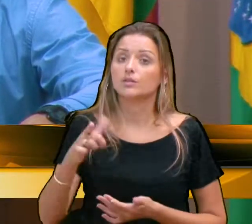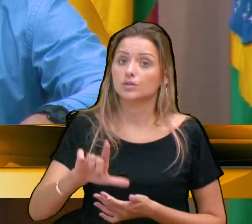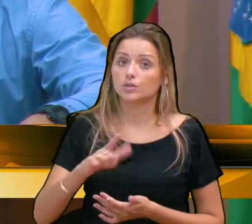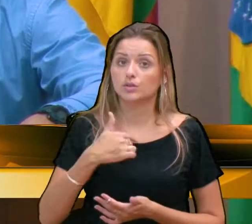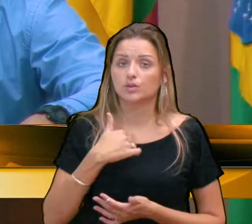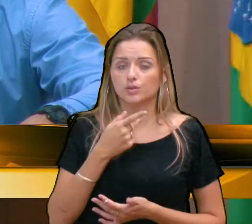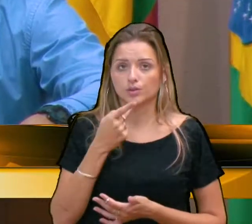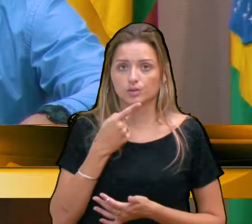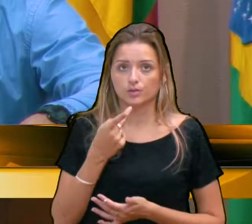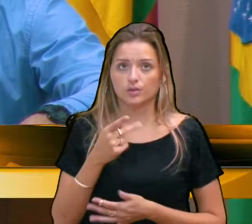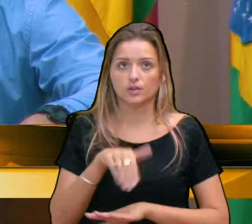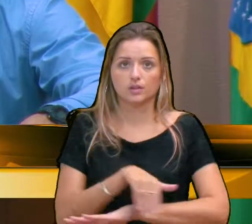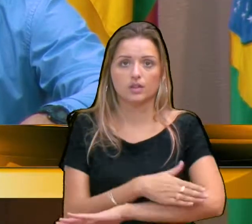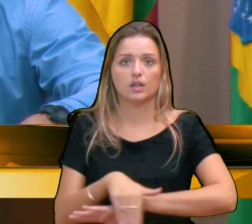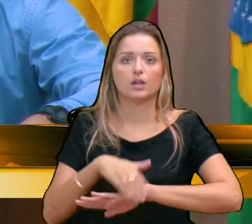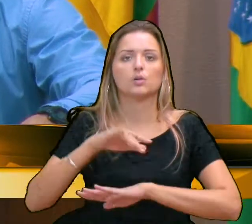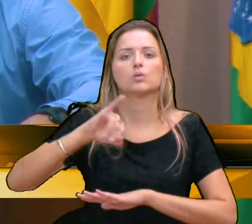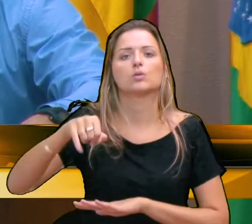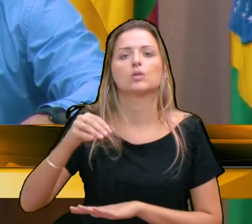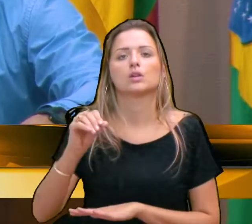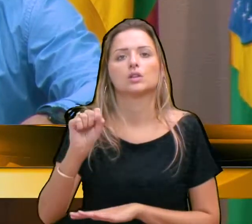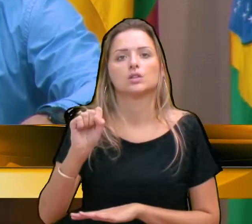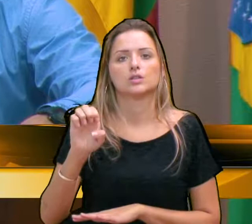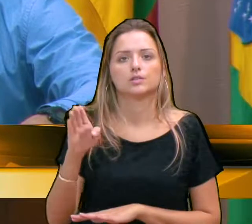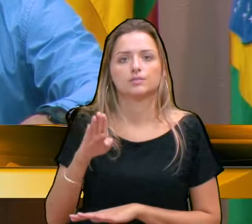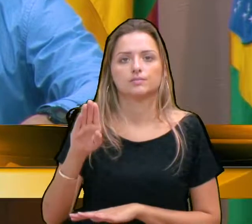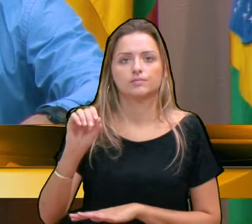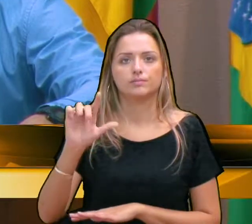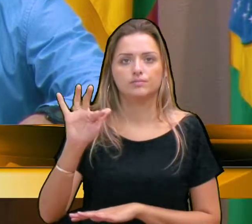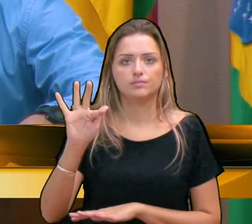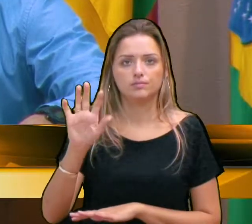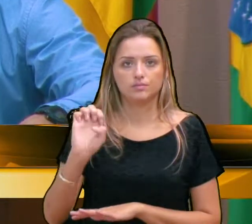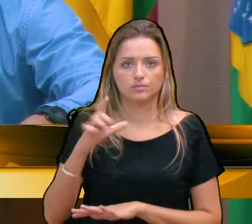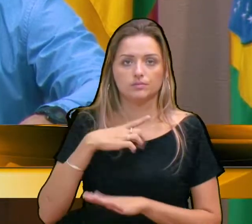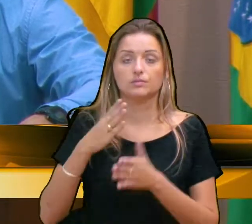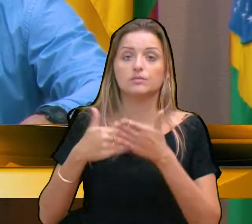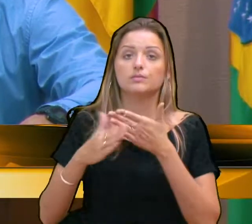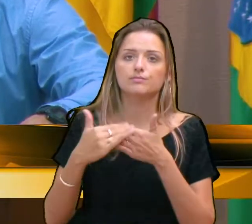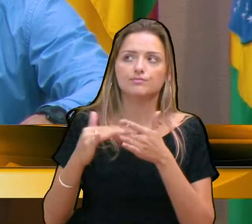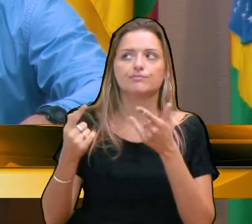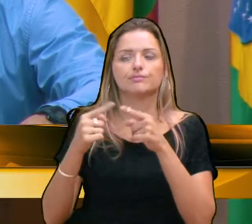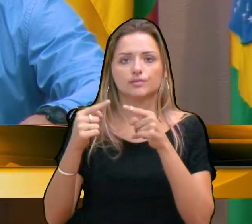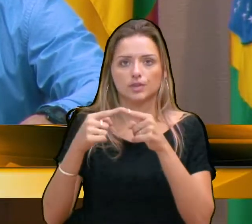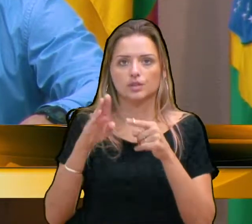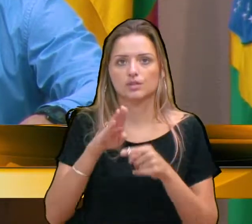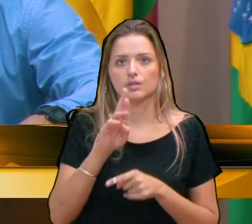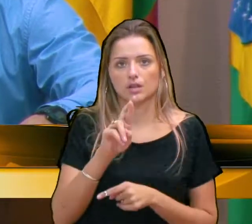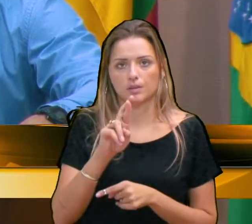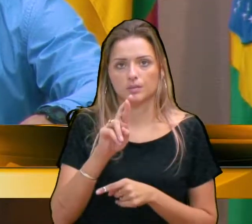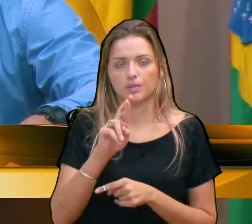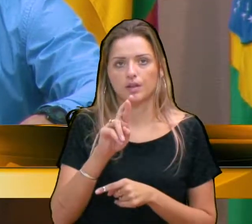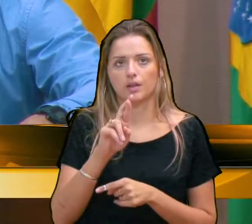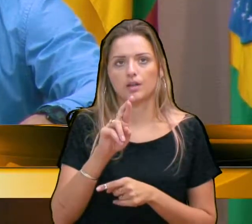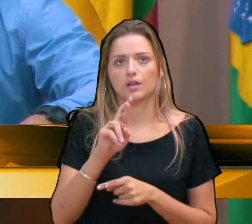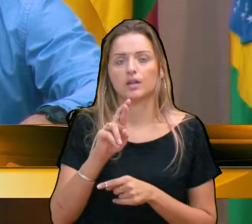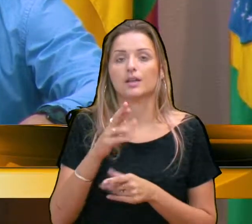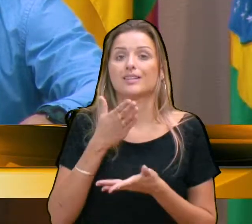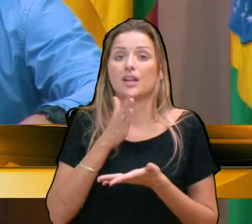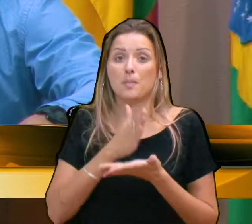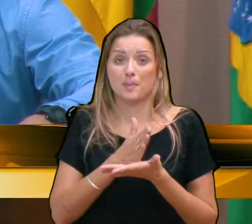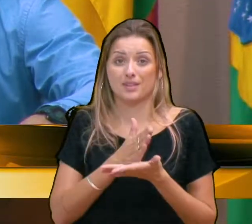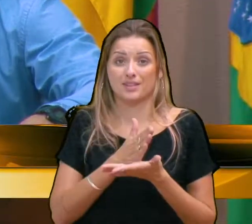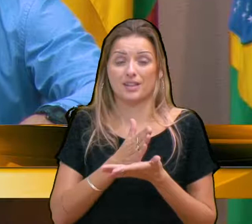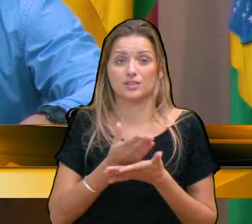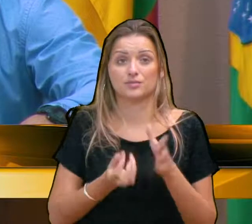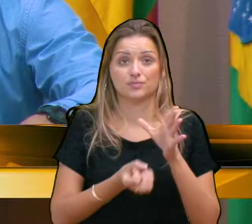a situação da José Wolfe, tem toda essa história da BR, no meio do trecho dela foi criado na